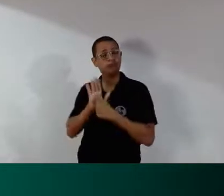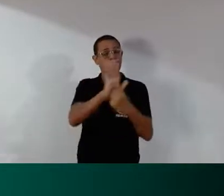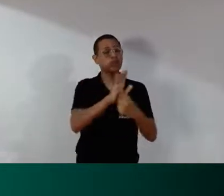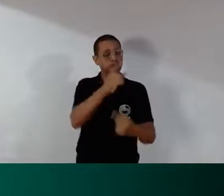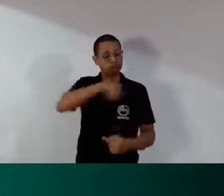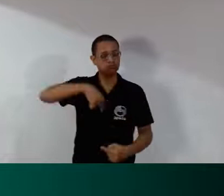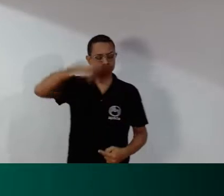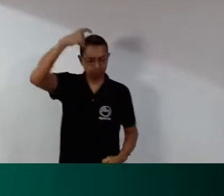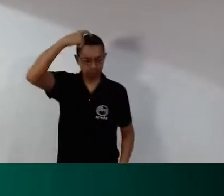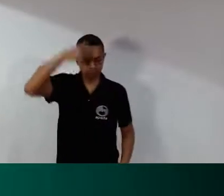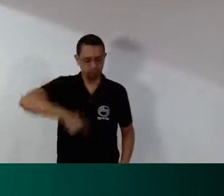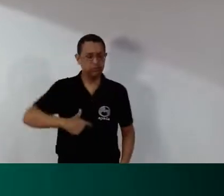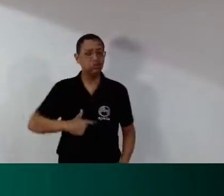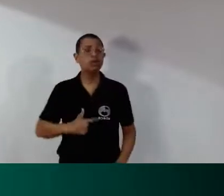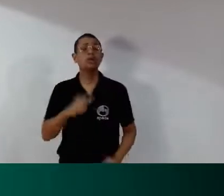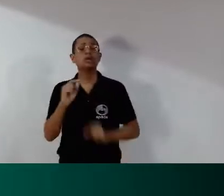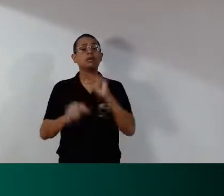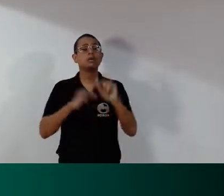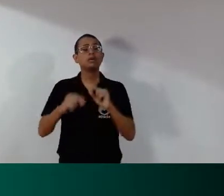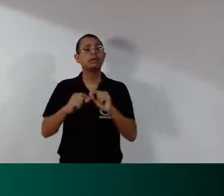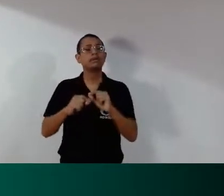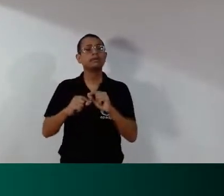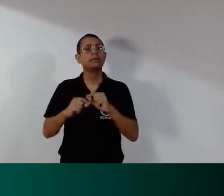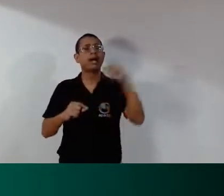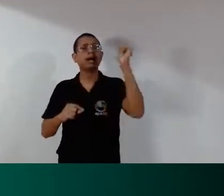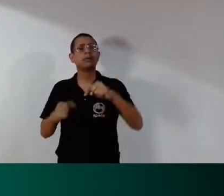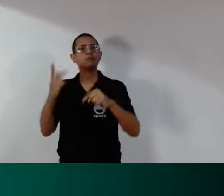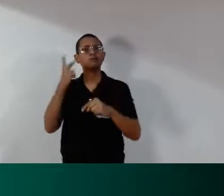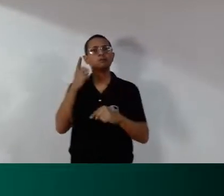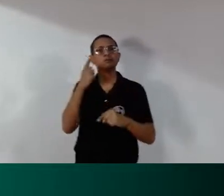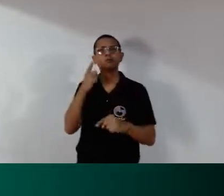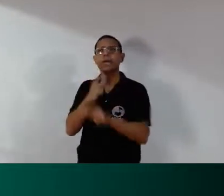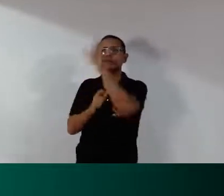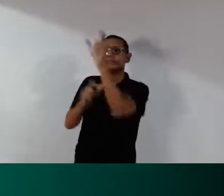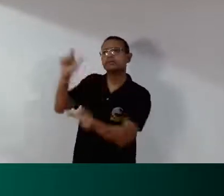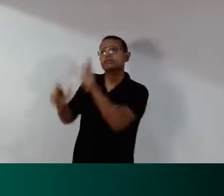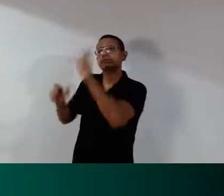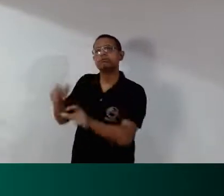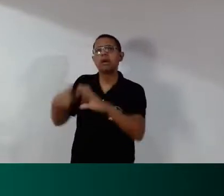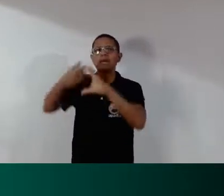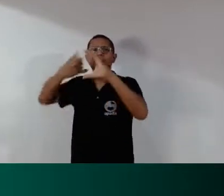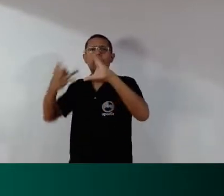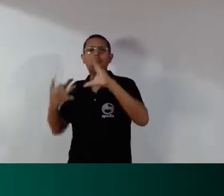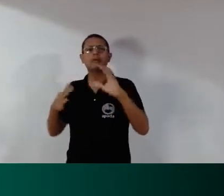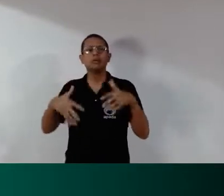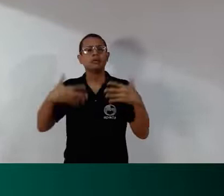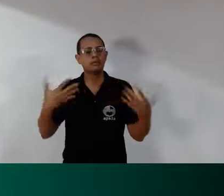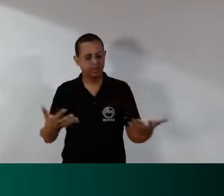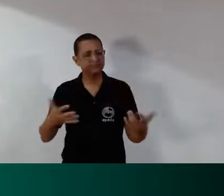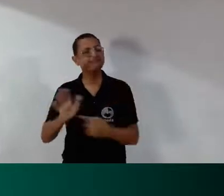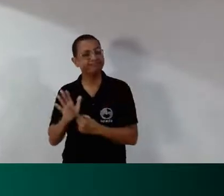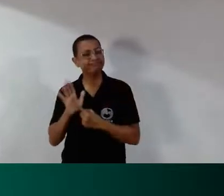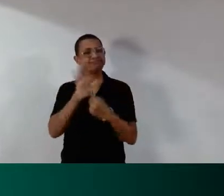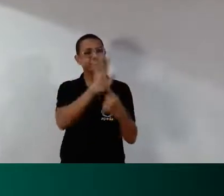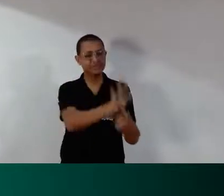do que é o traço do nosso povo mas também que a gente possa é